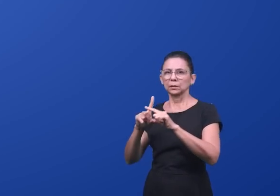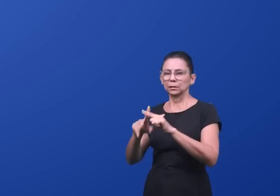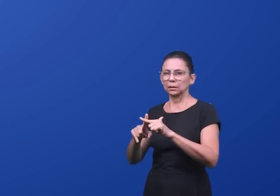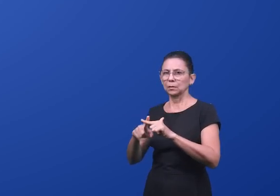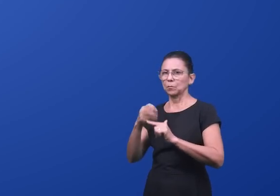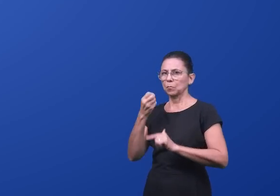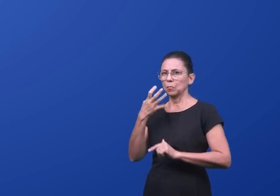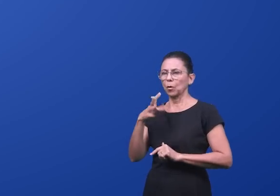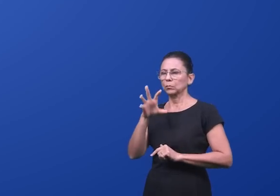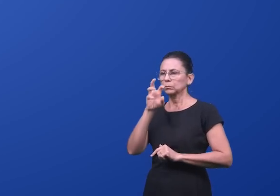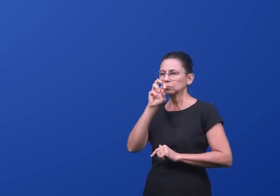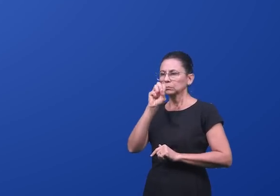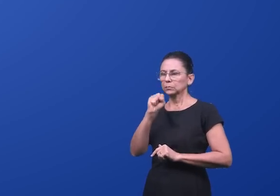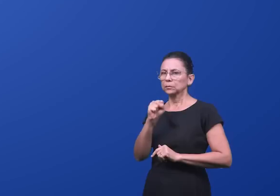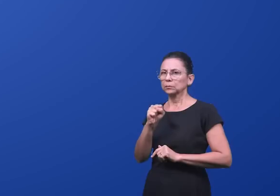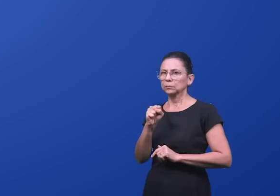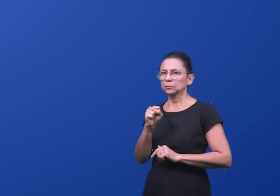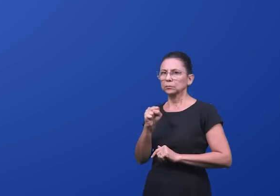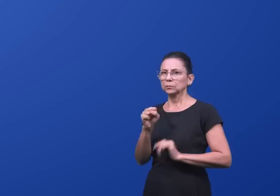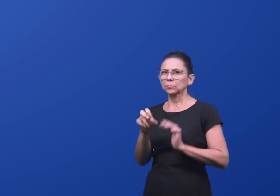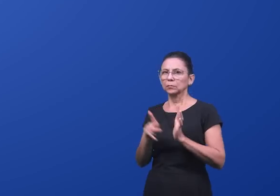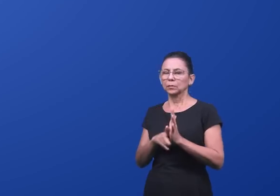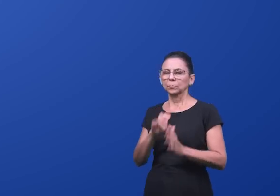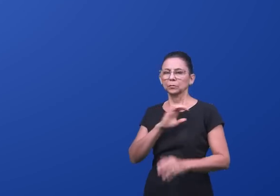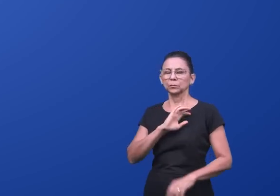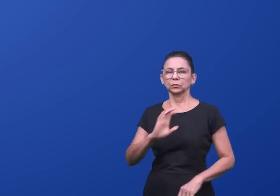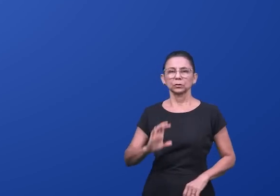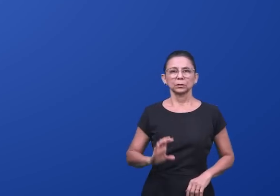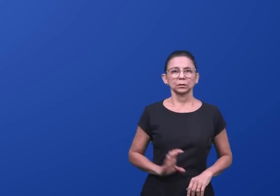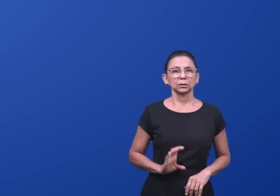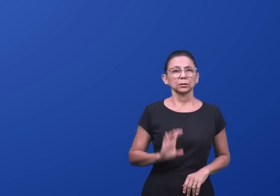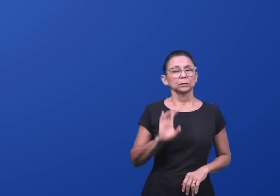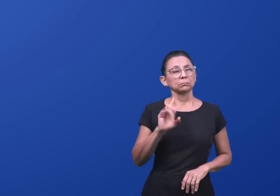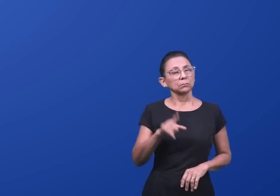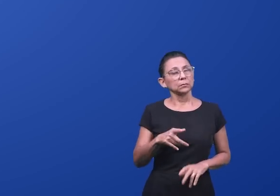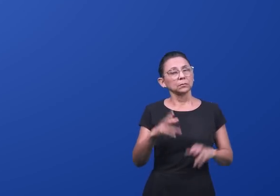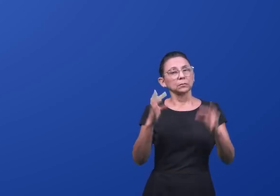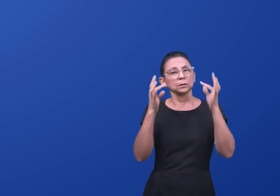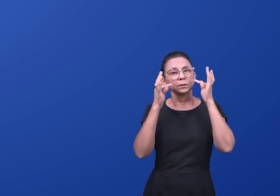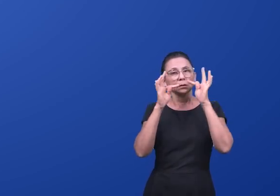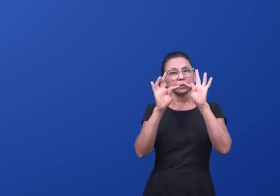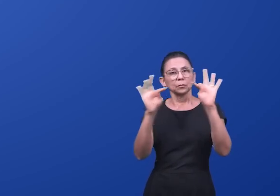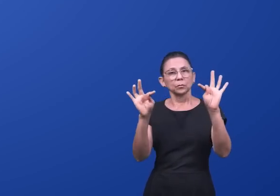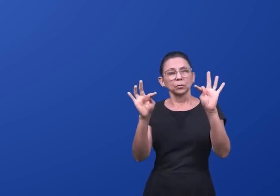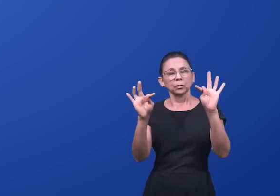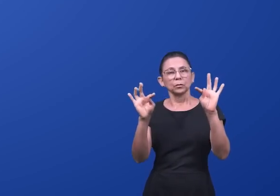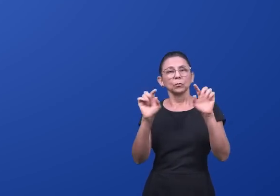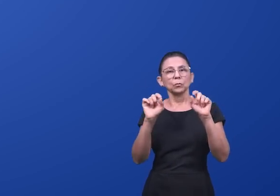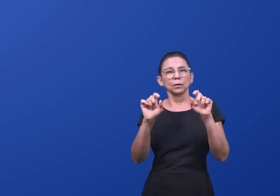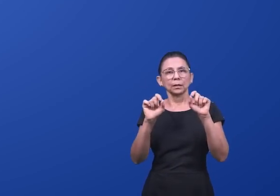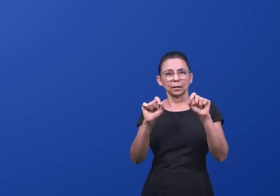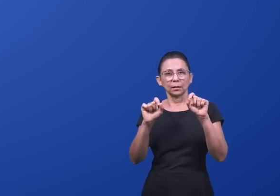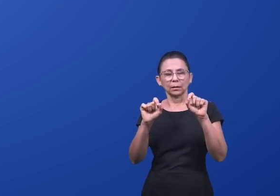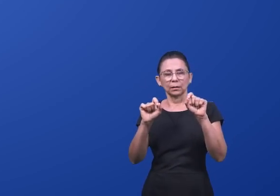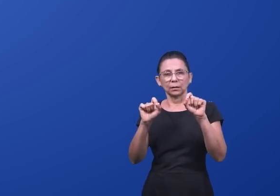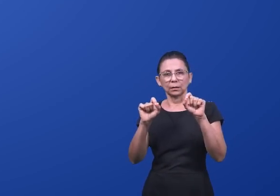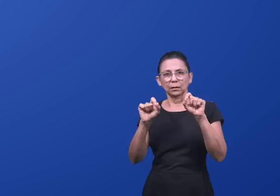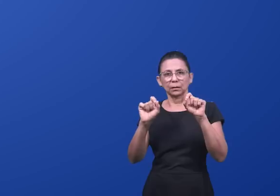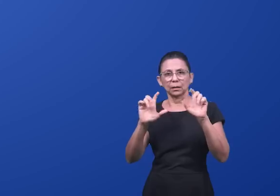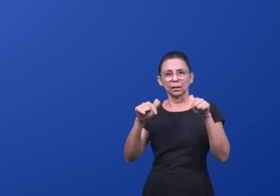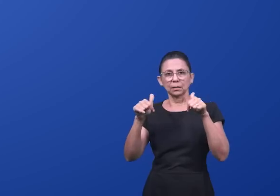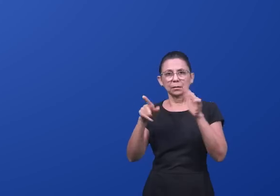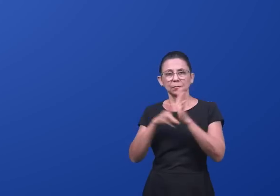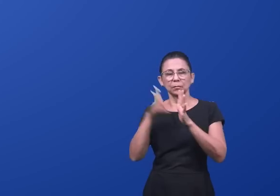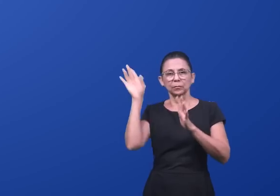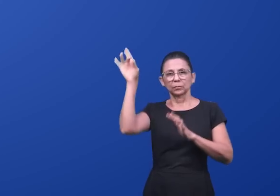aromáticos", a igreja que tem o bom cheiro de Cristo, ou seja, o testemunho da